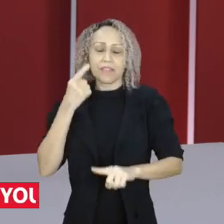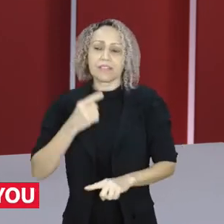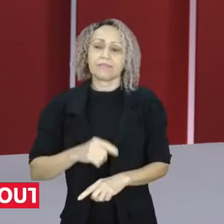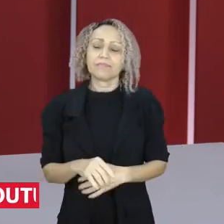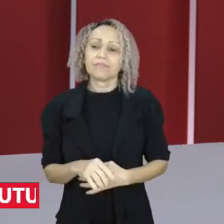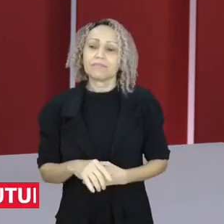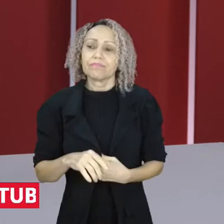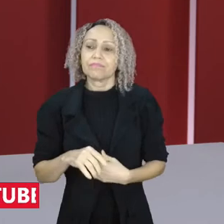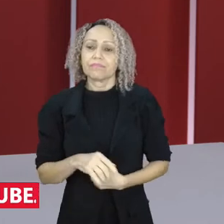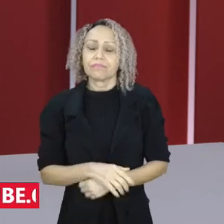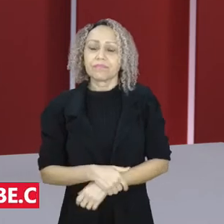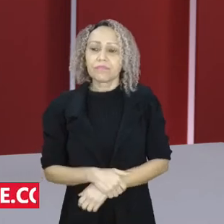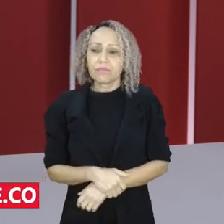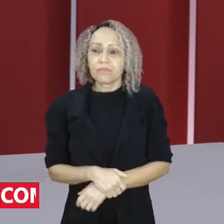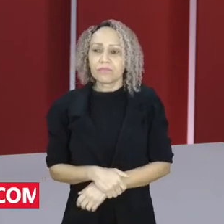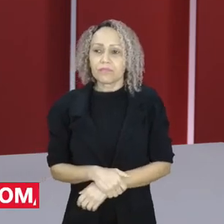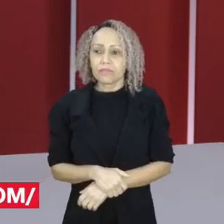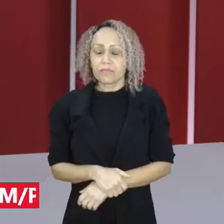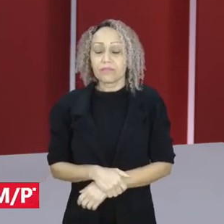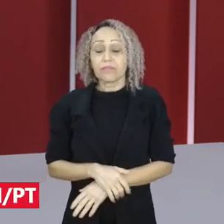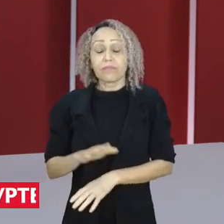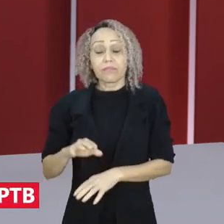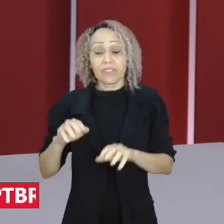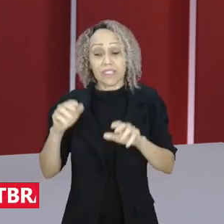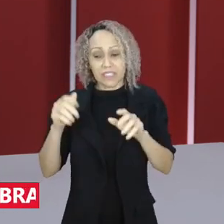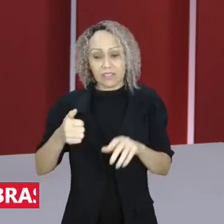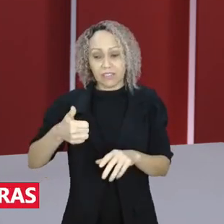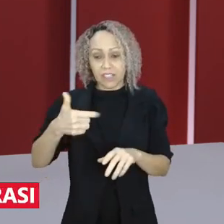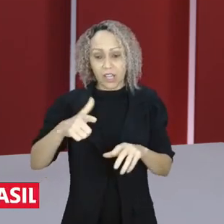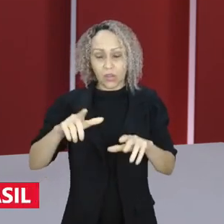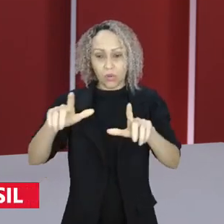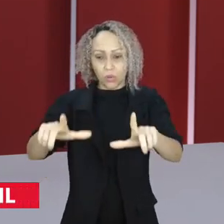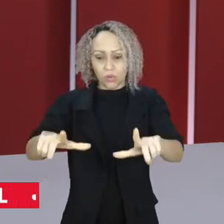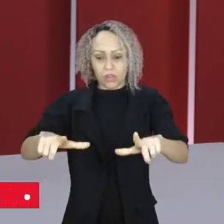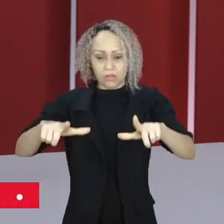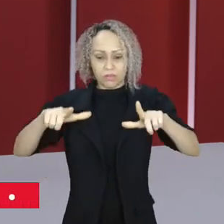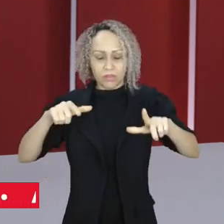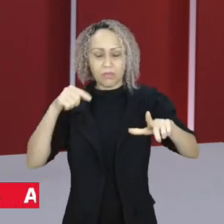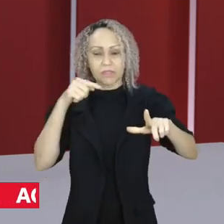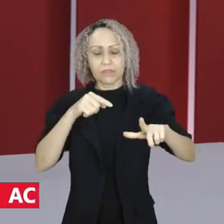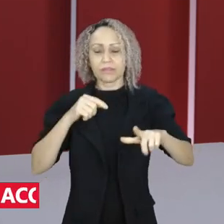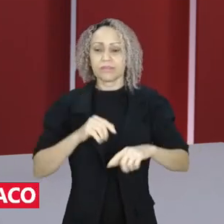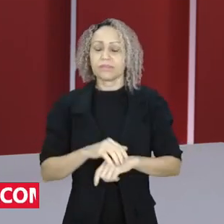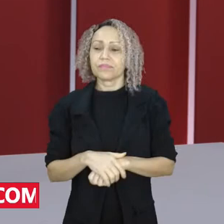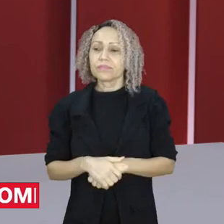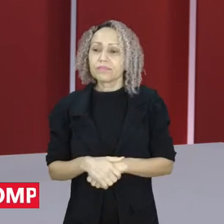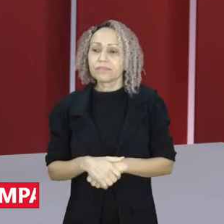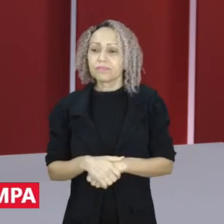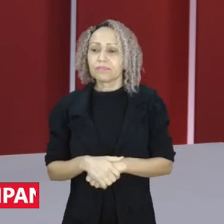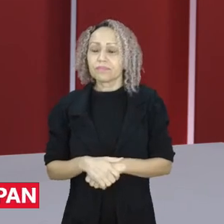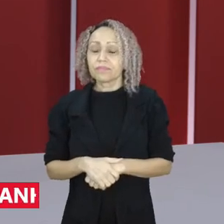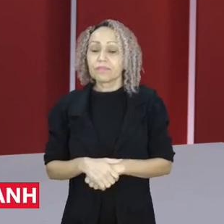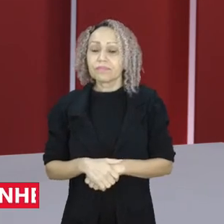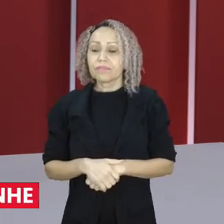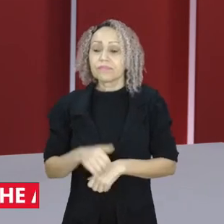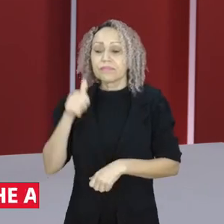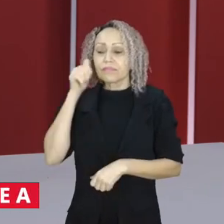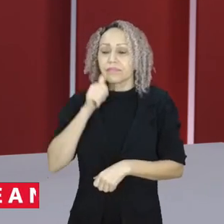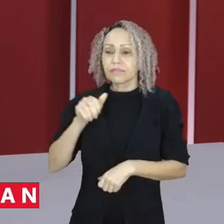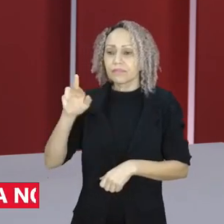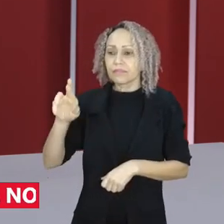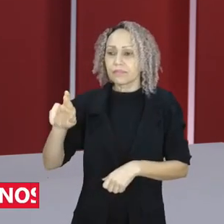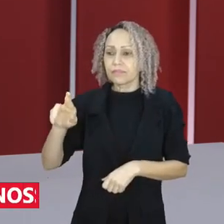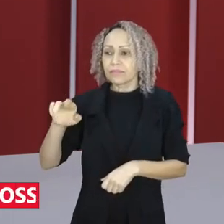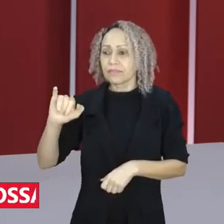no dia 12 a diplomação do presidente Lula Maria Rita Ribeiro também tá aqui ó comentando a situação das